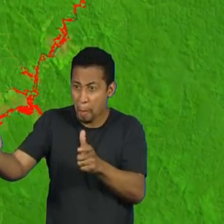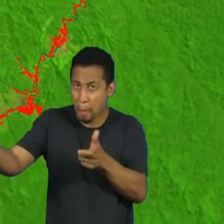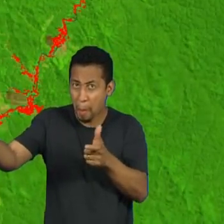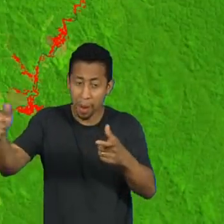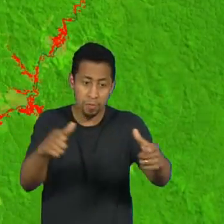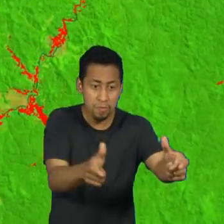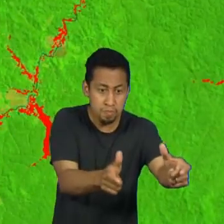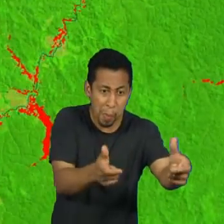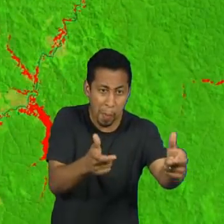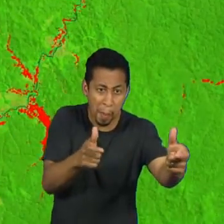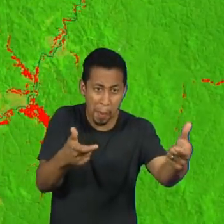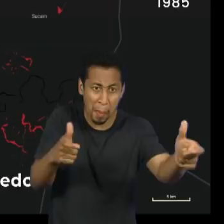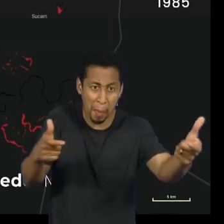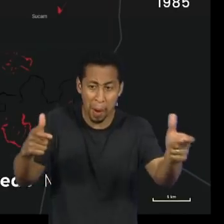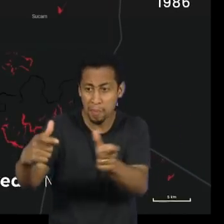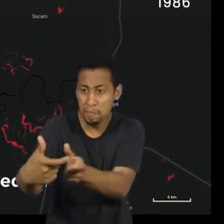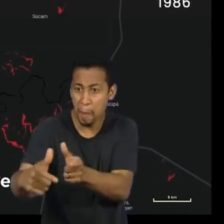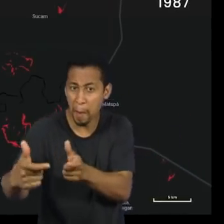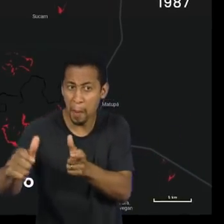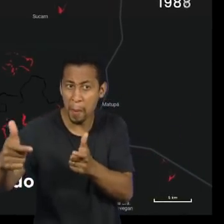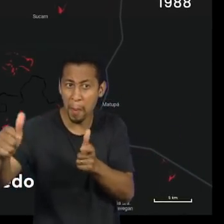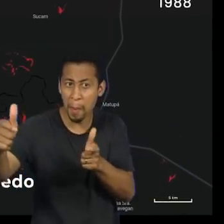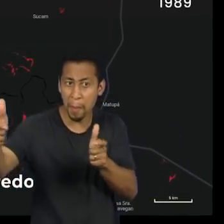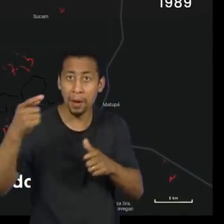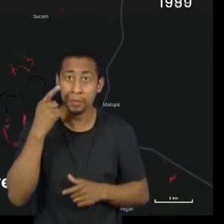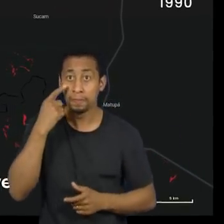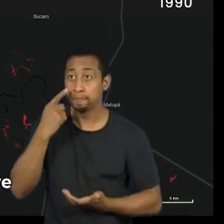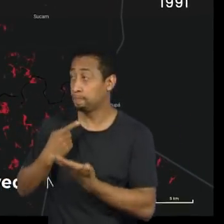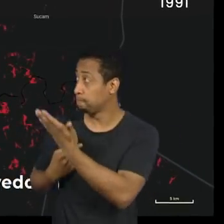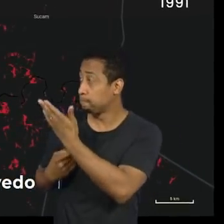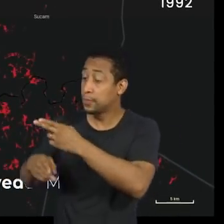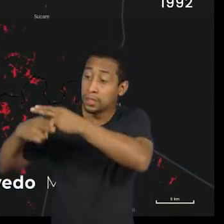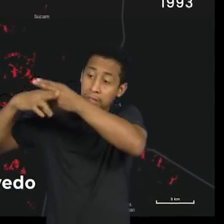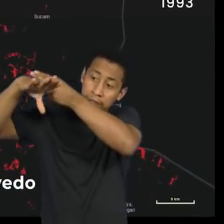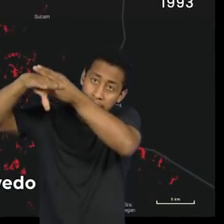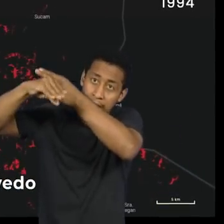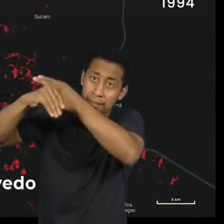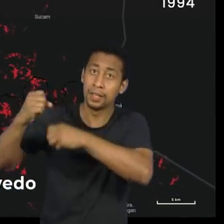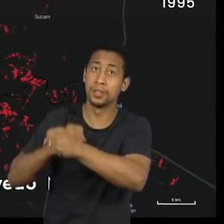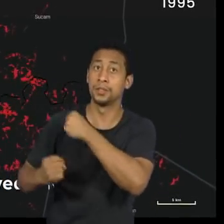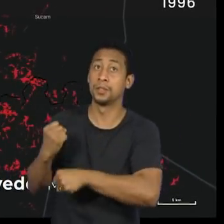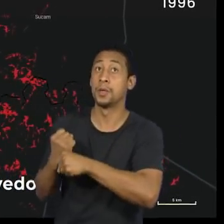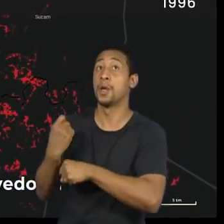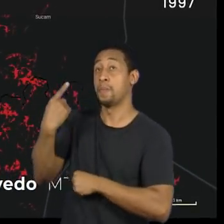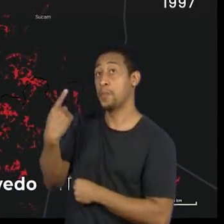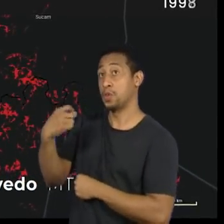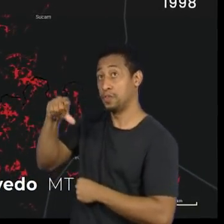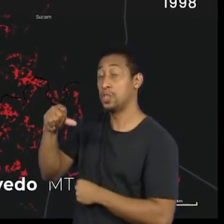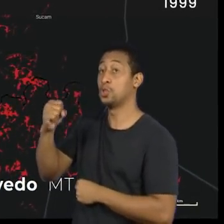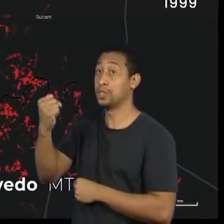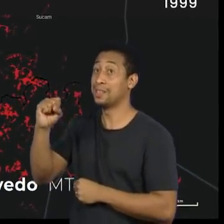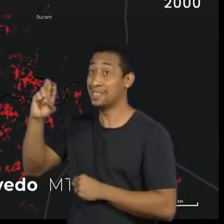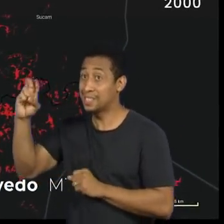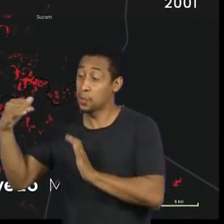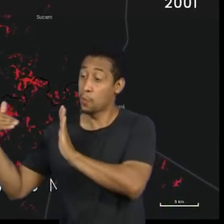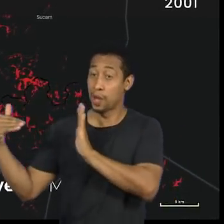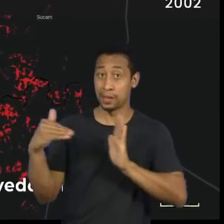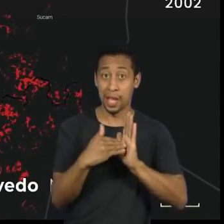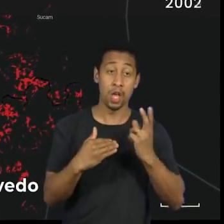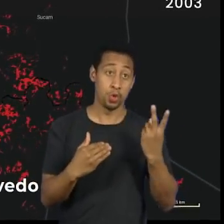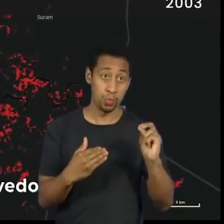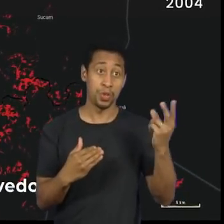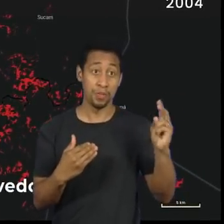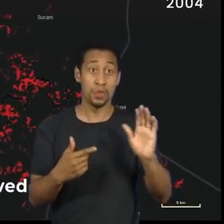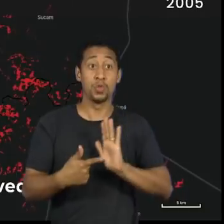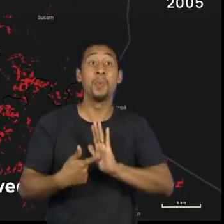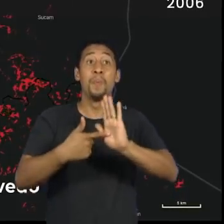todo o território brasileiro. Imagens de satélites de 1985 a 2020 revelam que